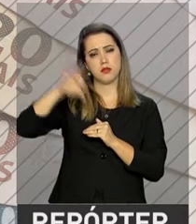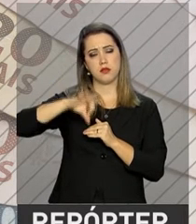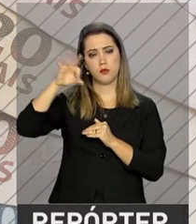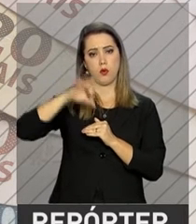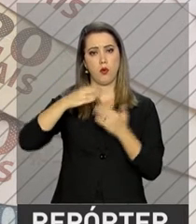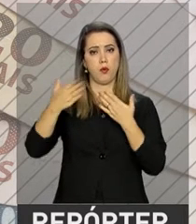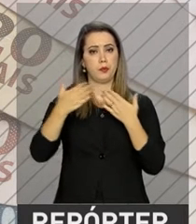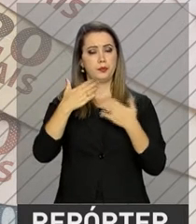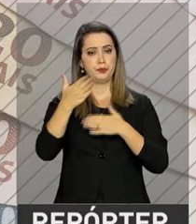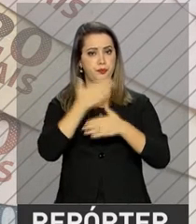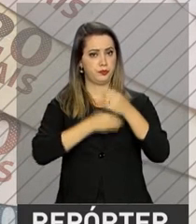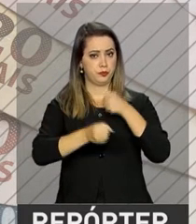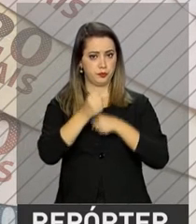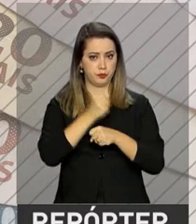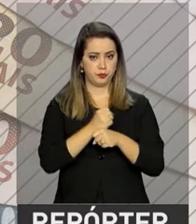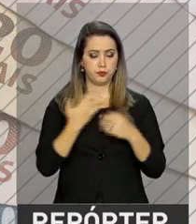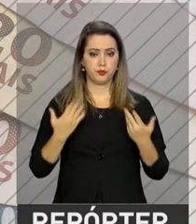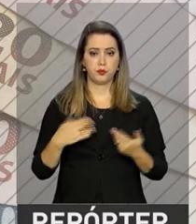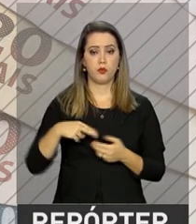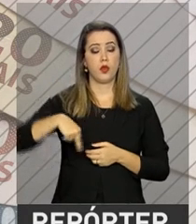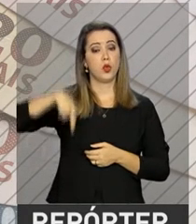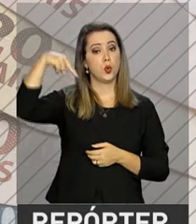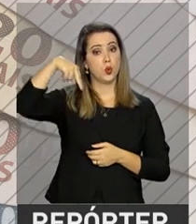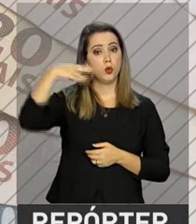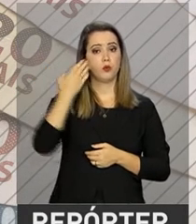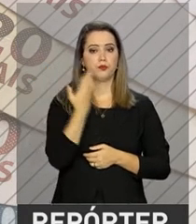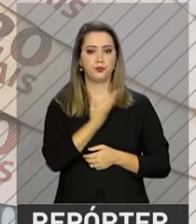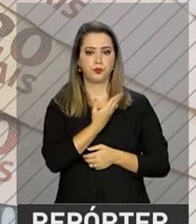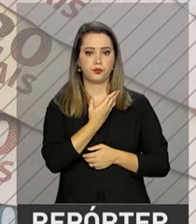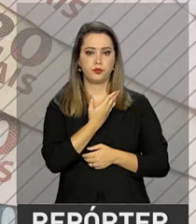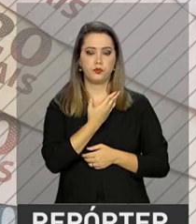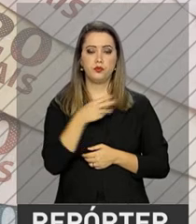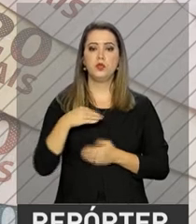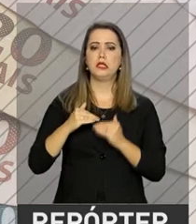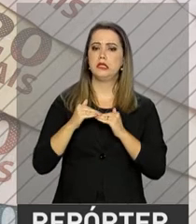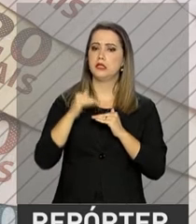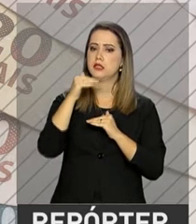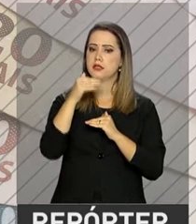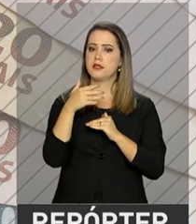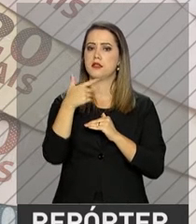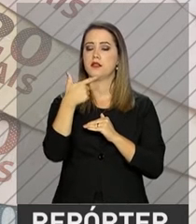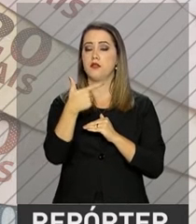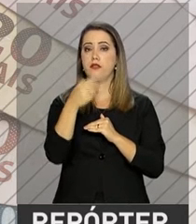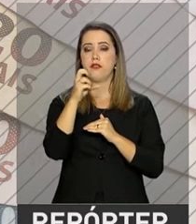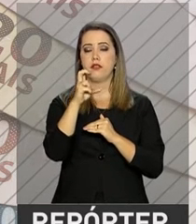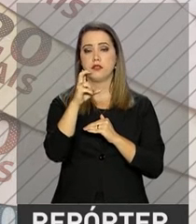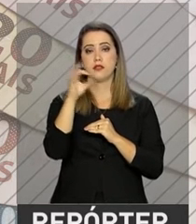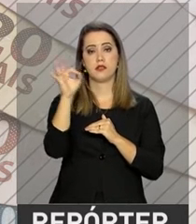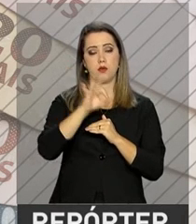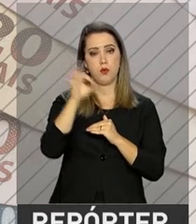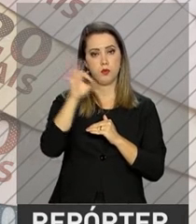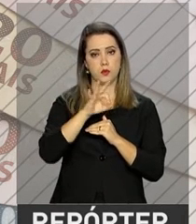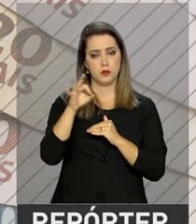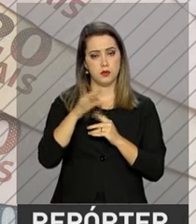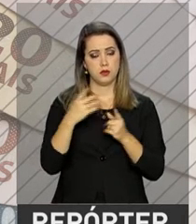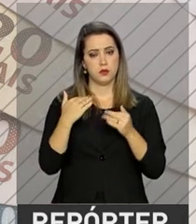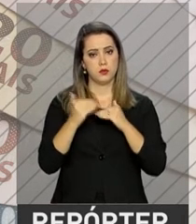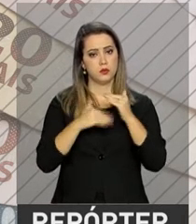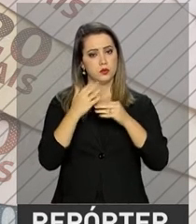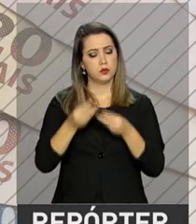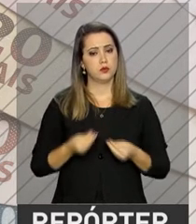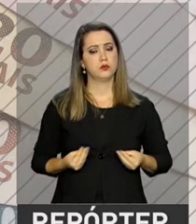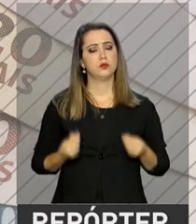a 2010 16 no norte do país as operações cresceram 25% em 2017 e